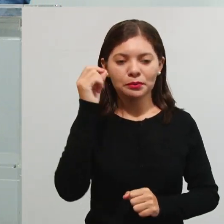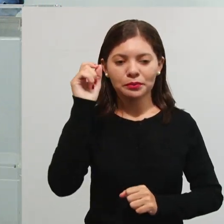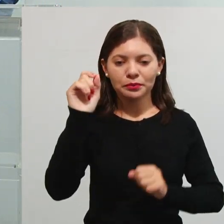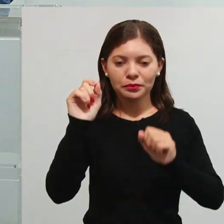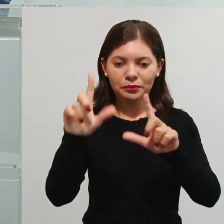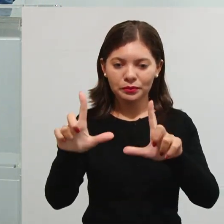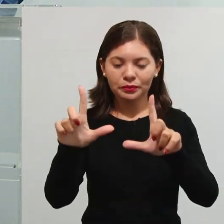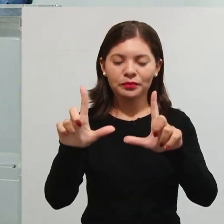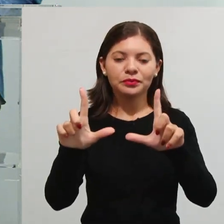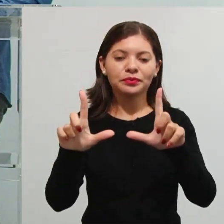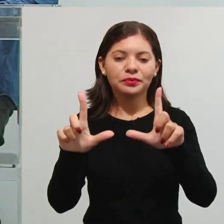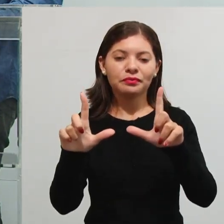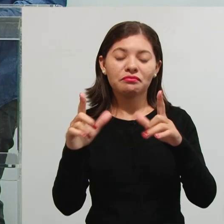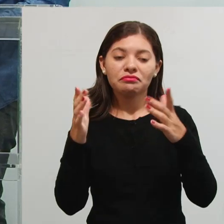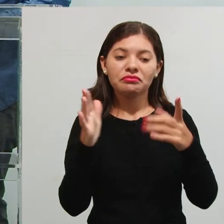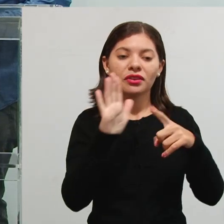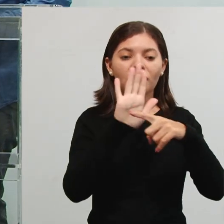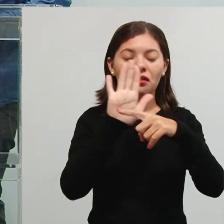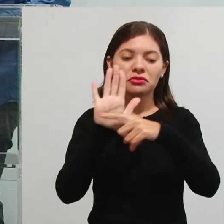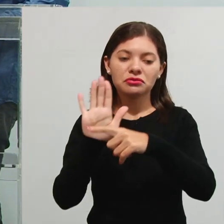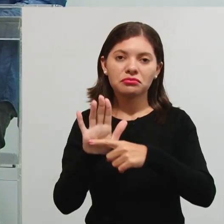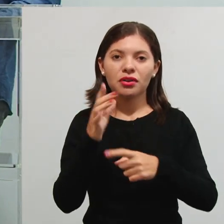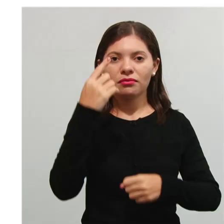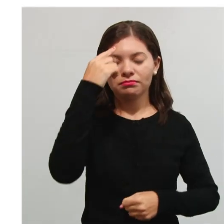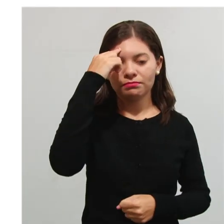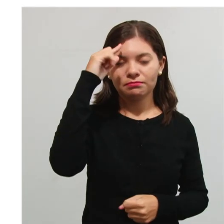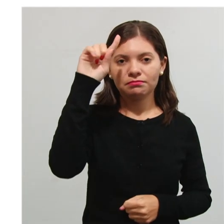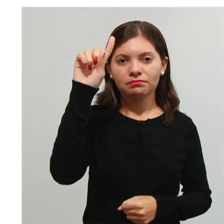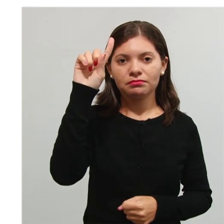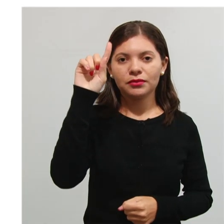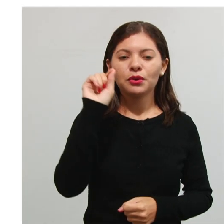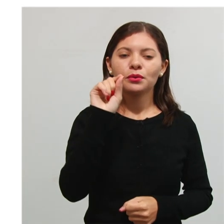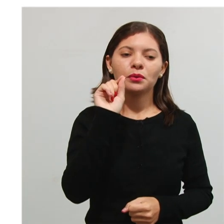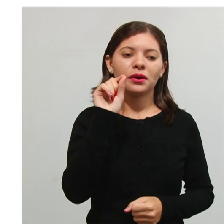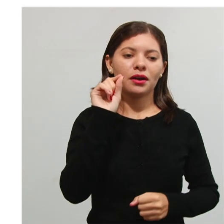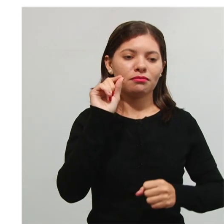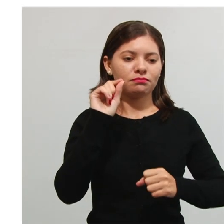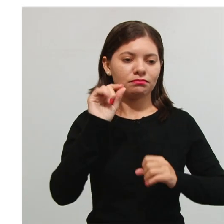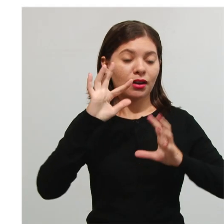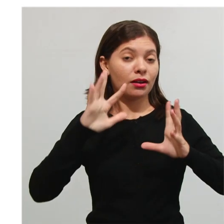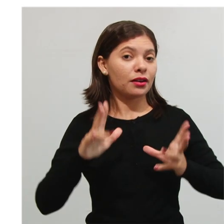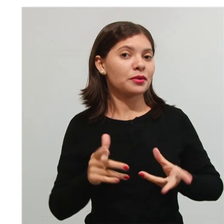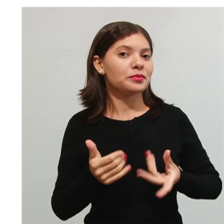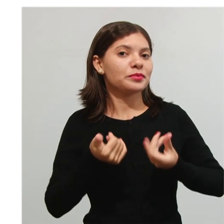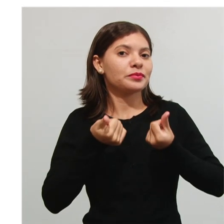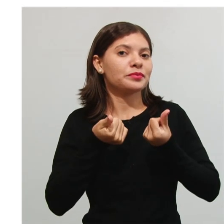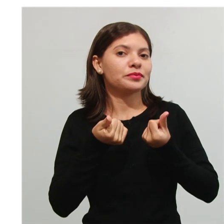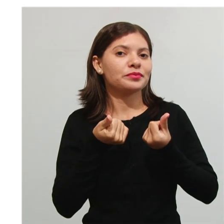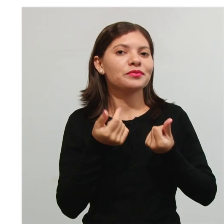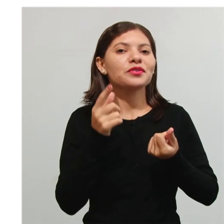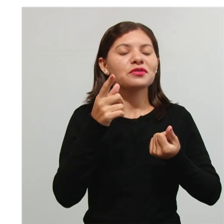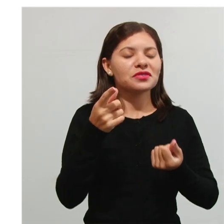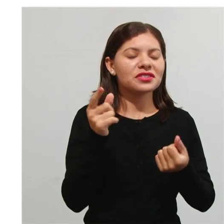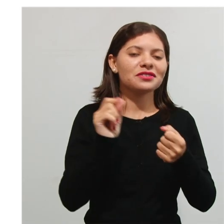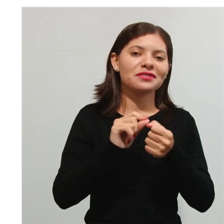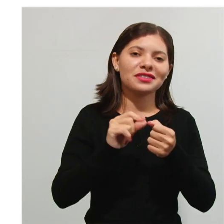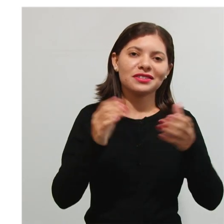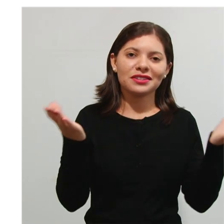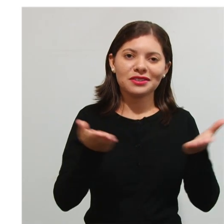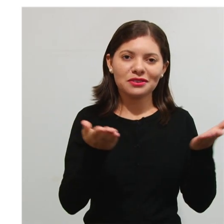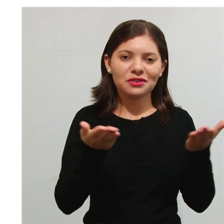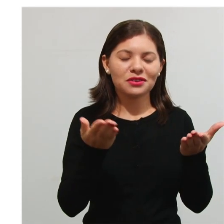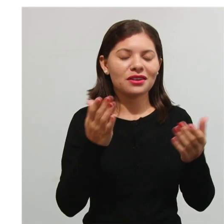também que vai proporcionar aí o surgimento das ideias. É a capacitação. É aquilo que vocês estão fazendo enquanto aluno de